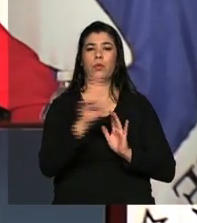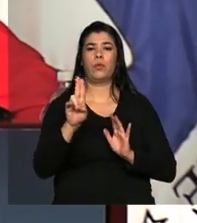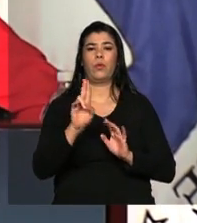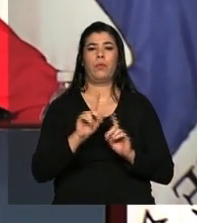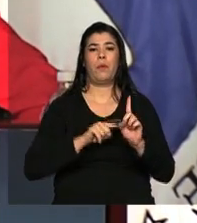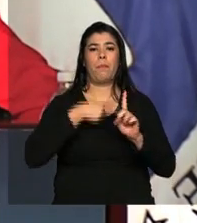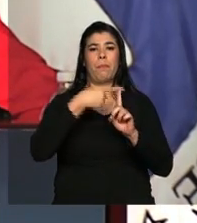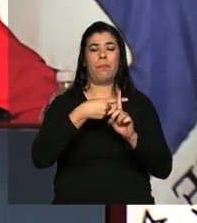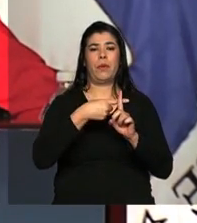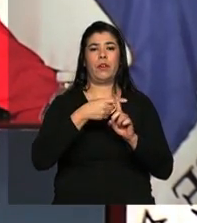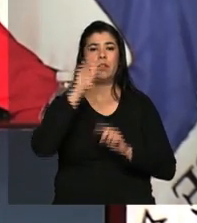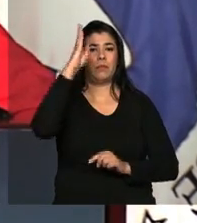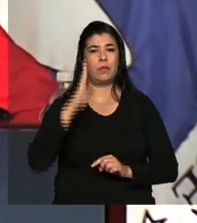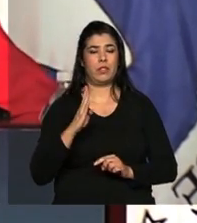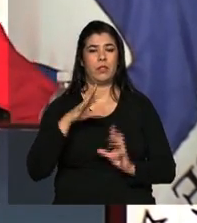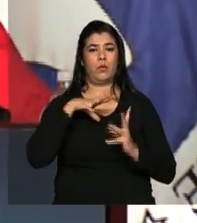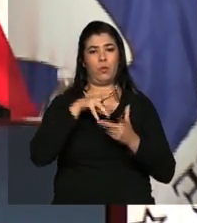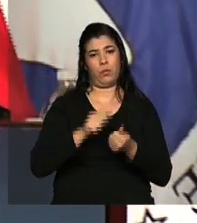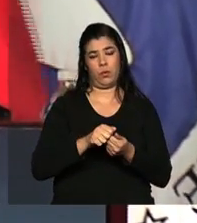obviamente, o mundo no Brasil.